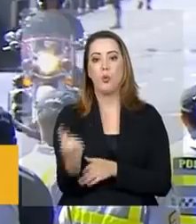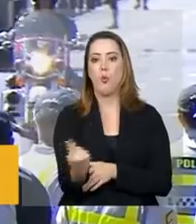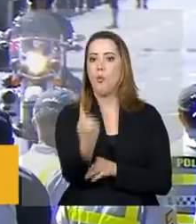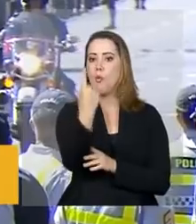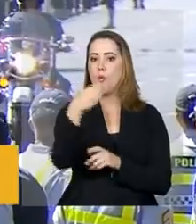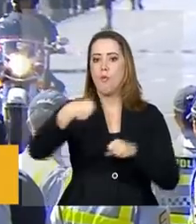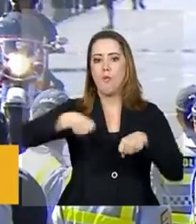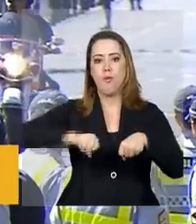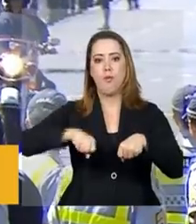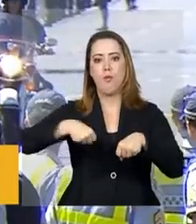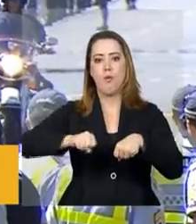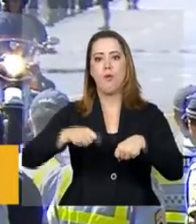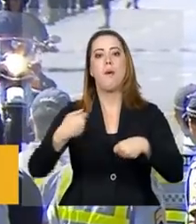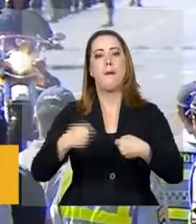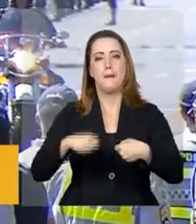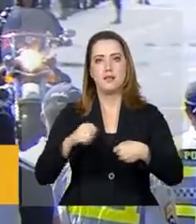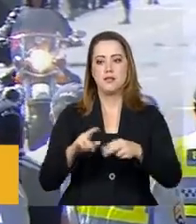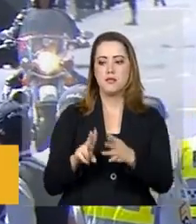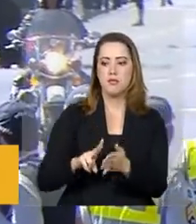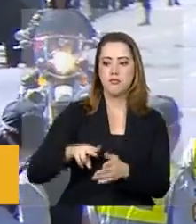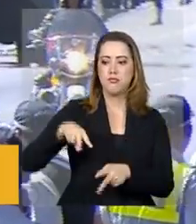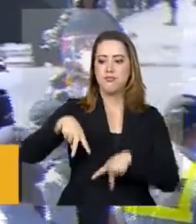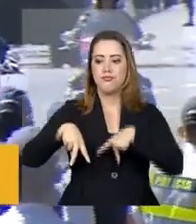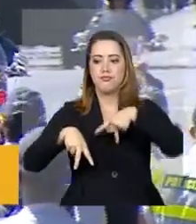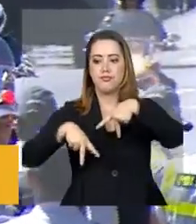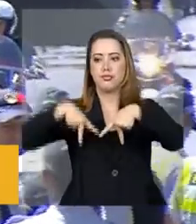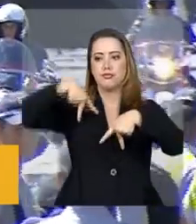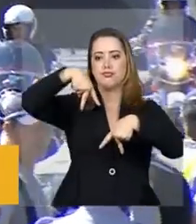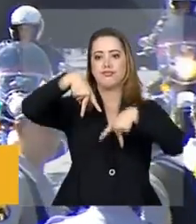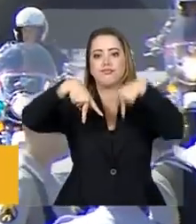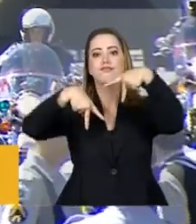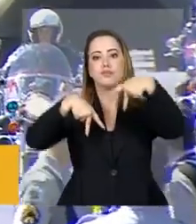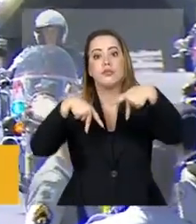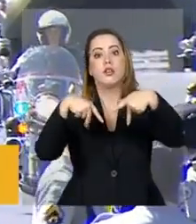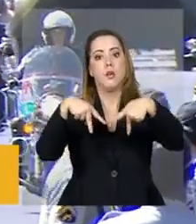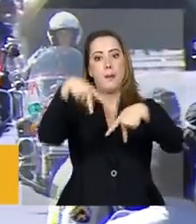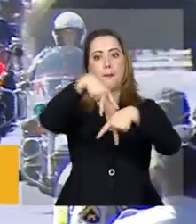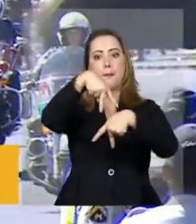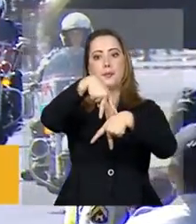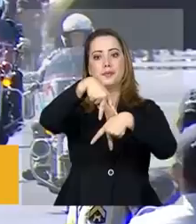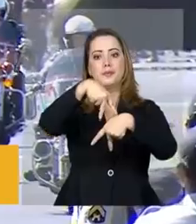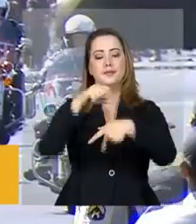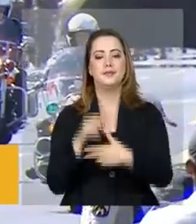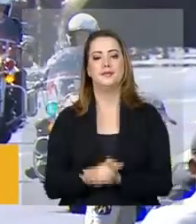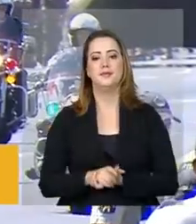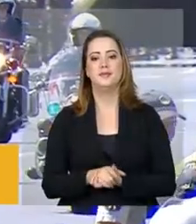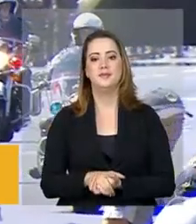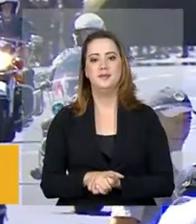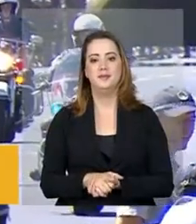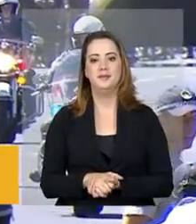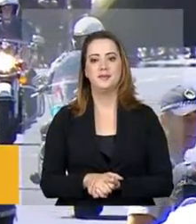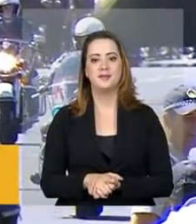Observe que eles têm que chegar até o topo, quer dizer, eles vão passar ainda por todos aqueles outros ali.